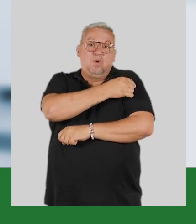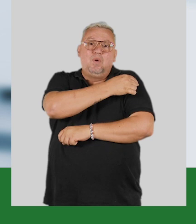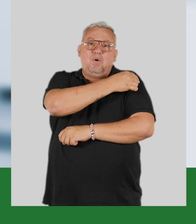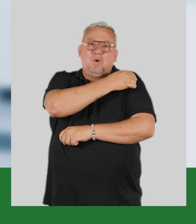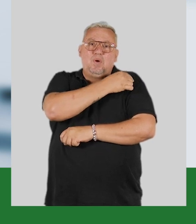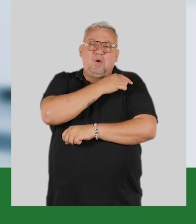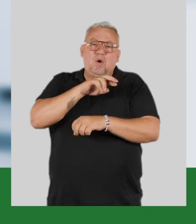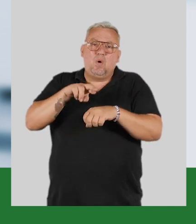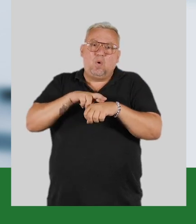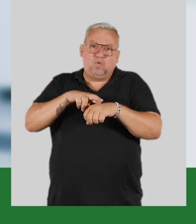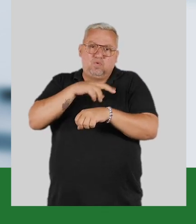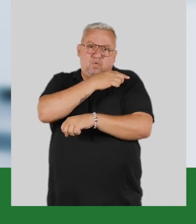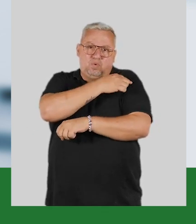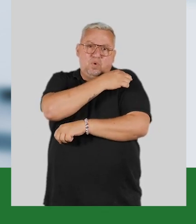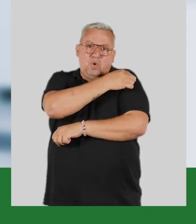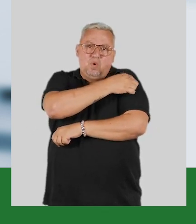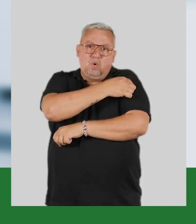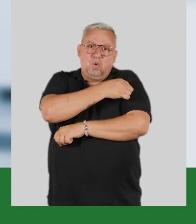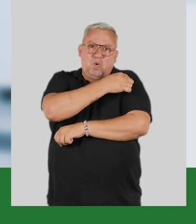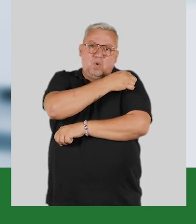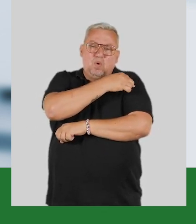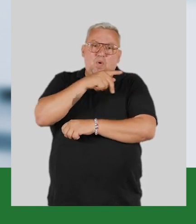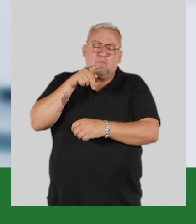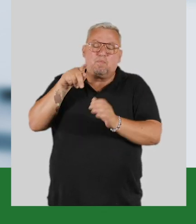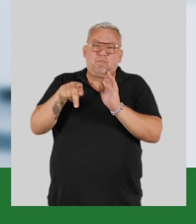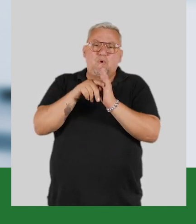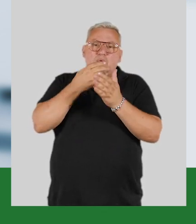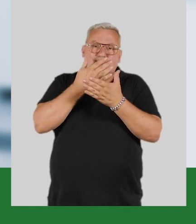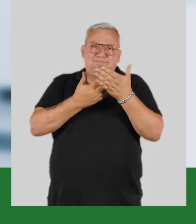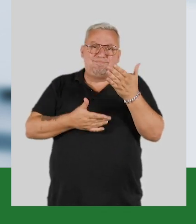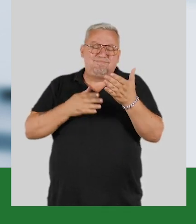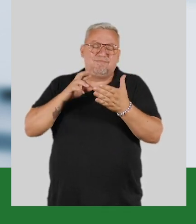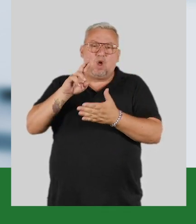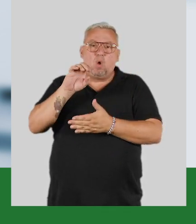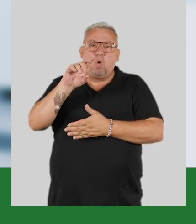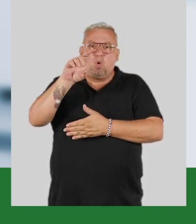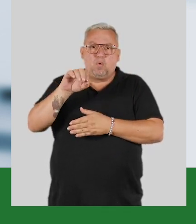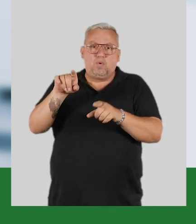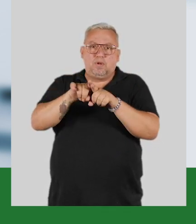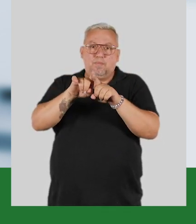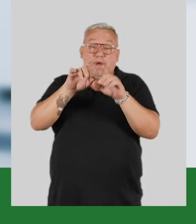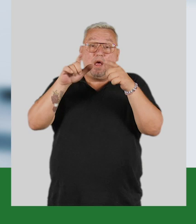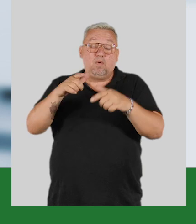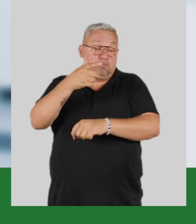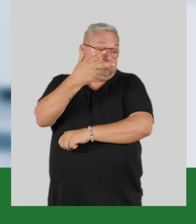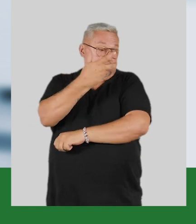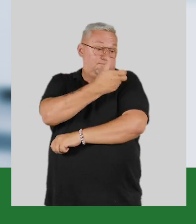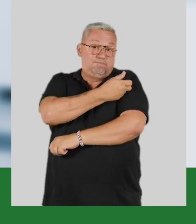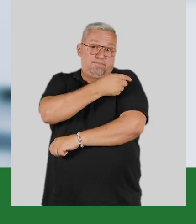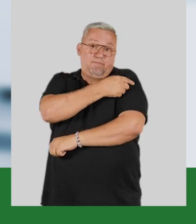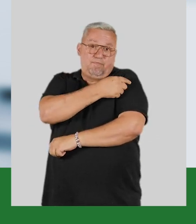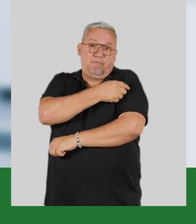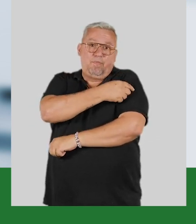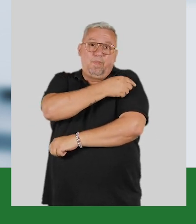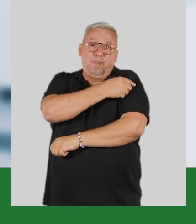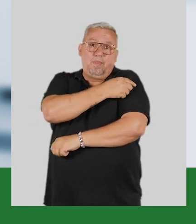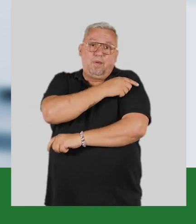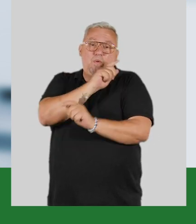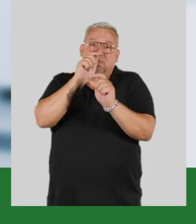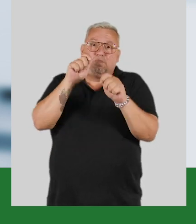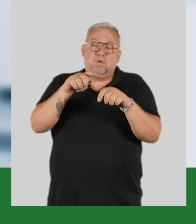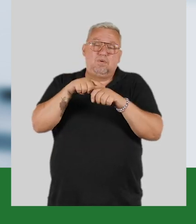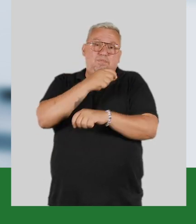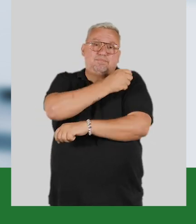coagulopatias, pessoas que têm problemas de coagulação do sangue. E aí, às vezes, o ponto de inserção da agulha pode levar